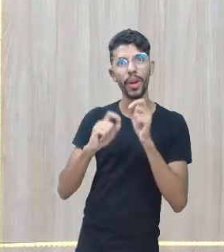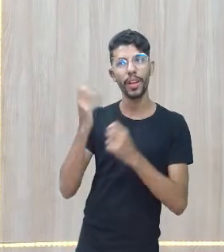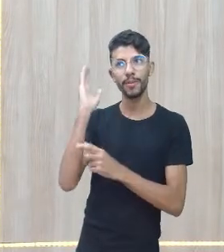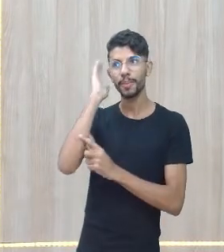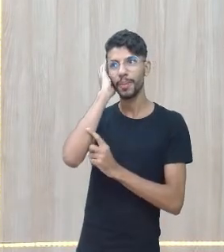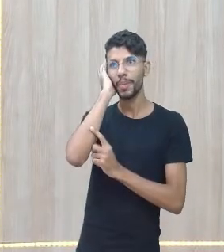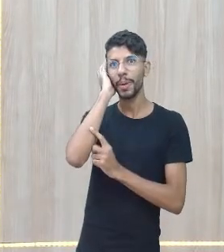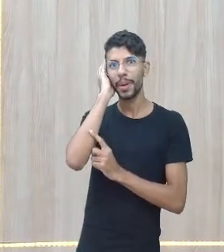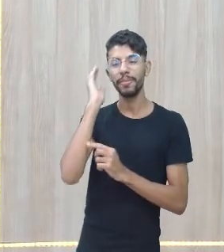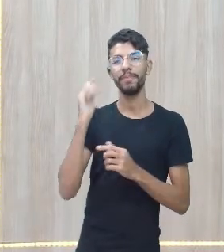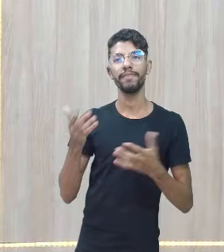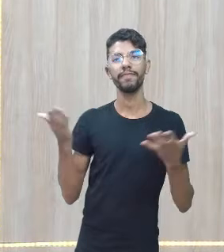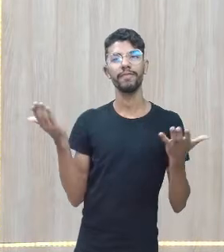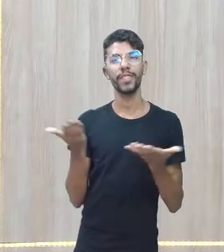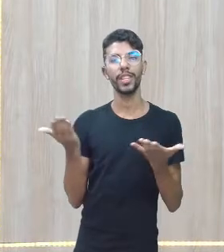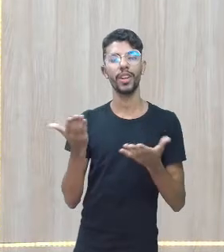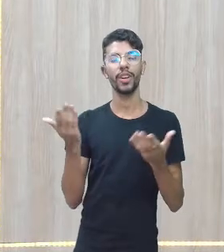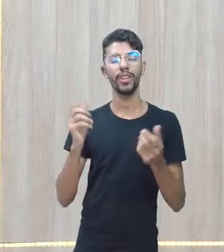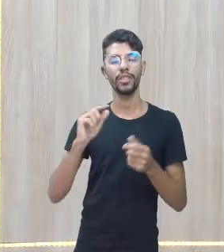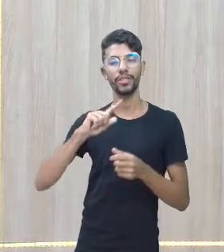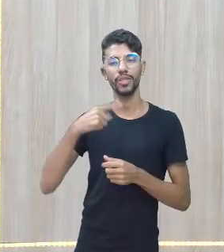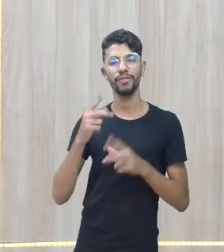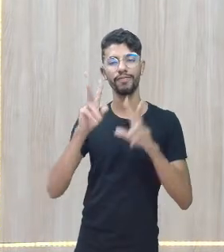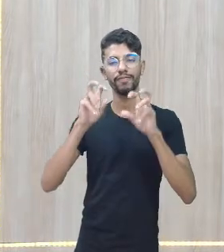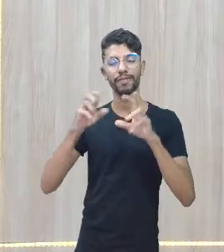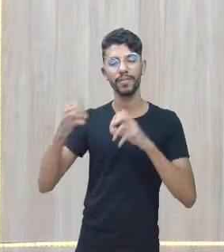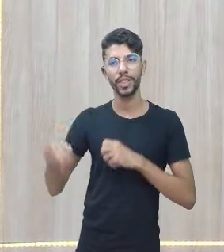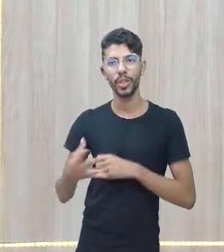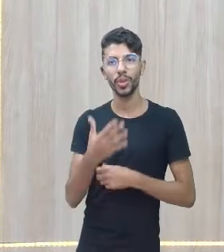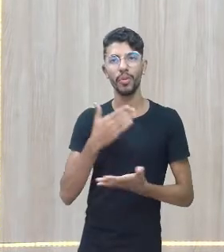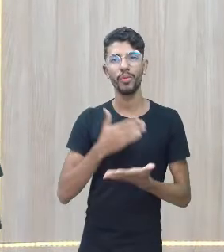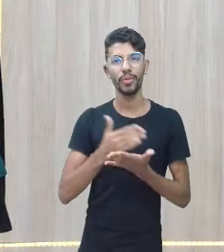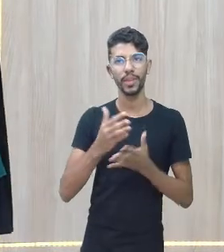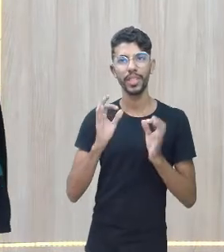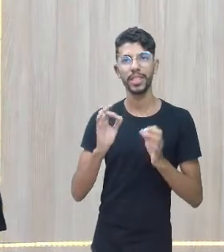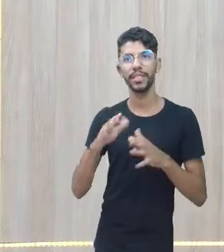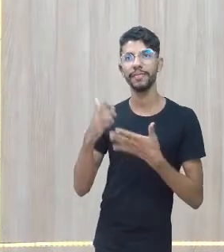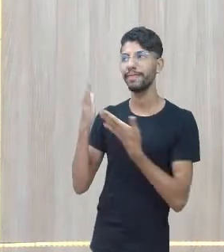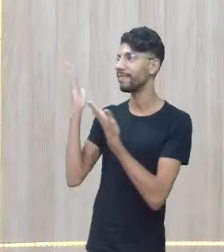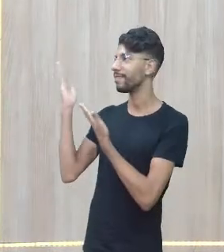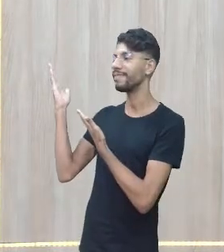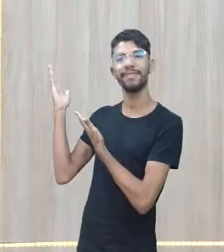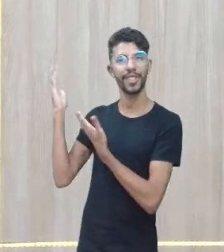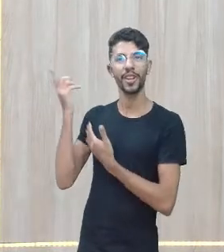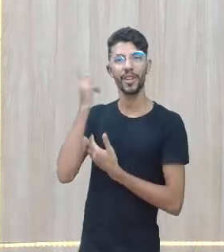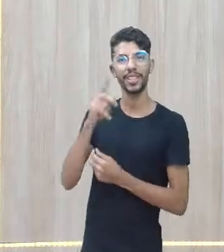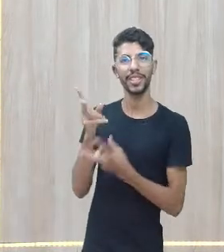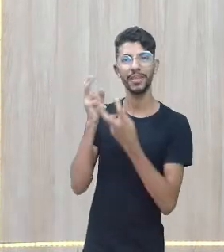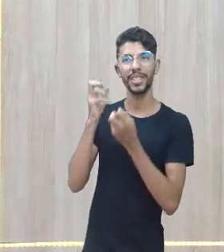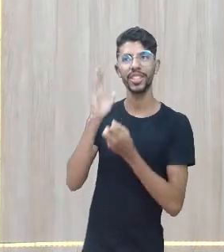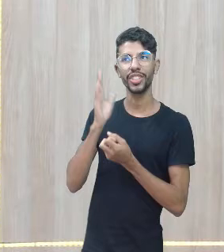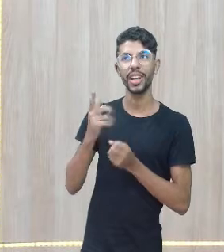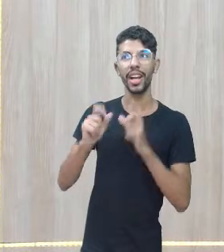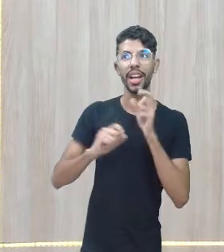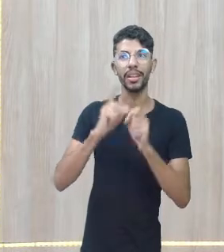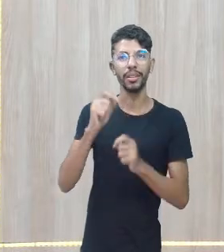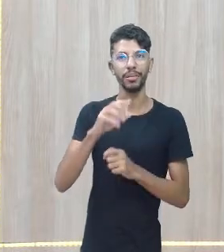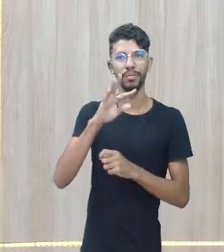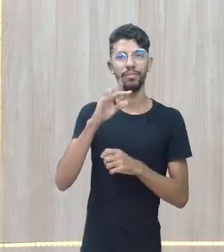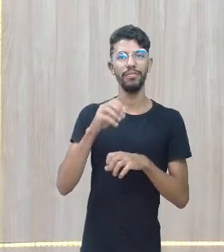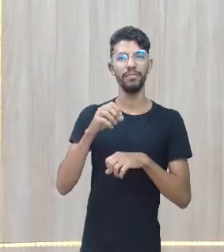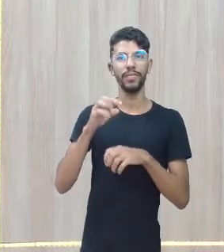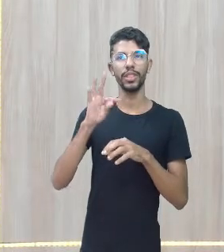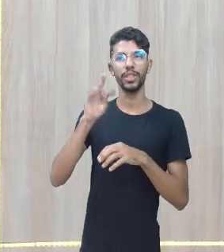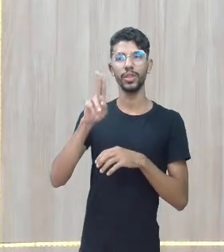gênero e hoje a gente começa um assunto novo, né? O spoiler está aí no telão, a gente vai falar sobre